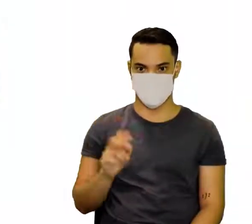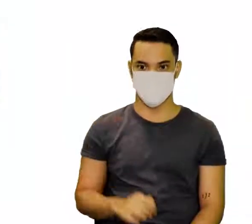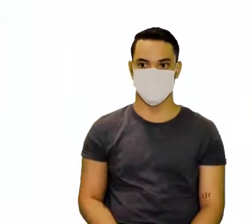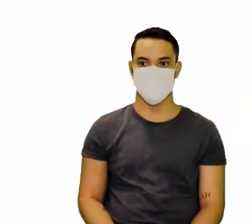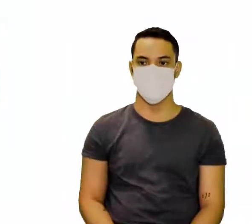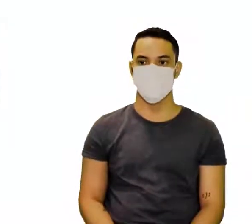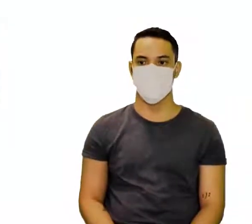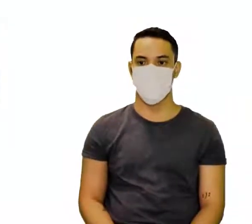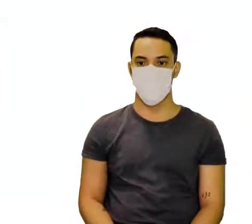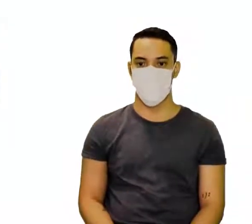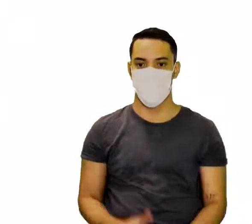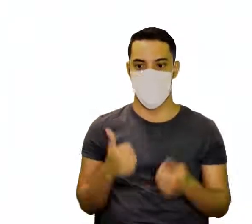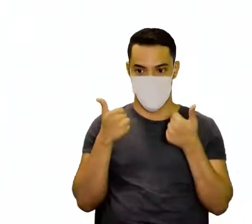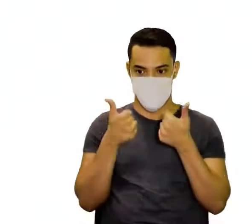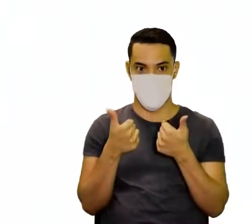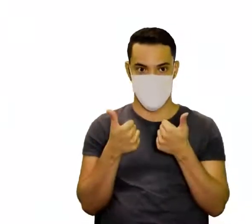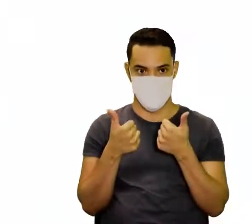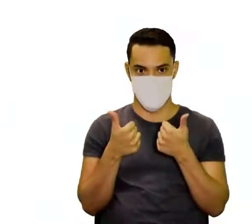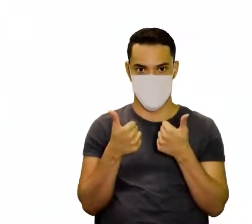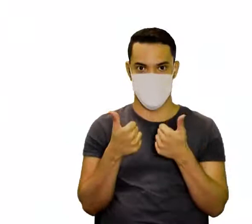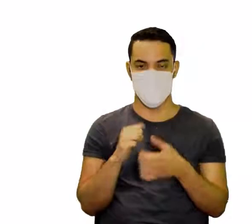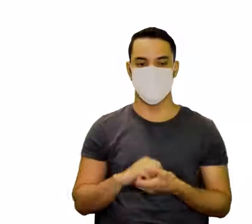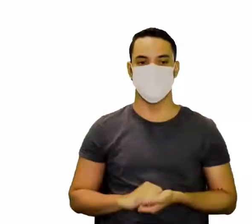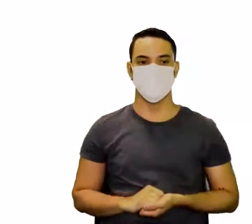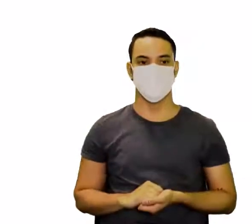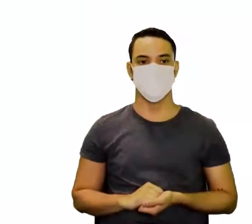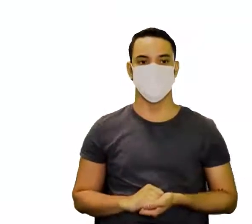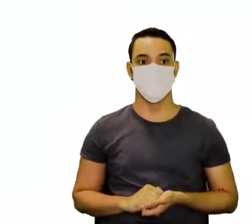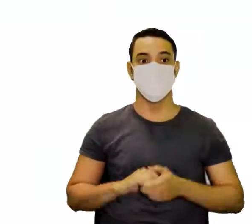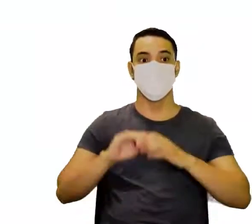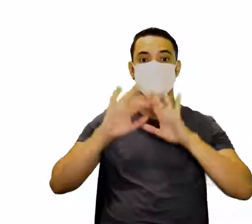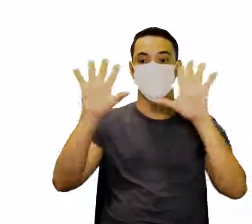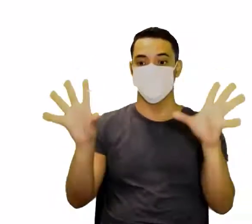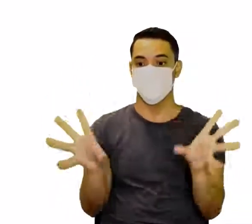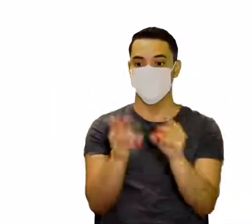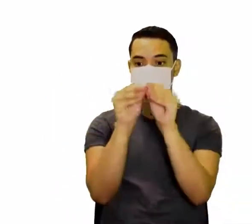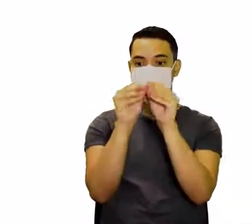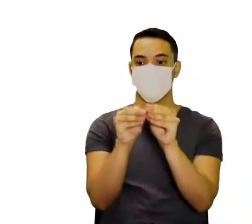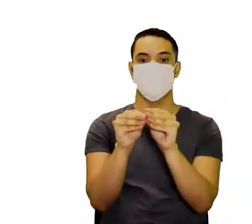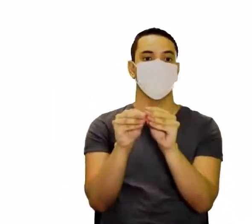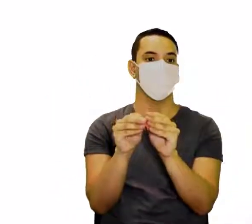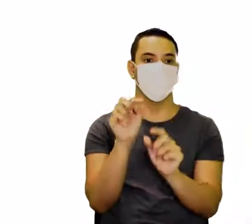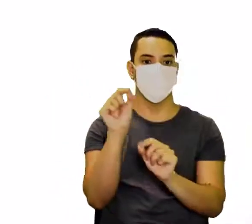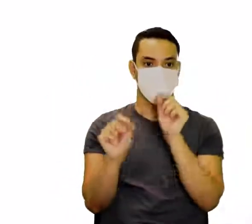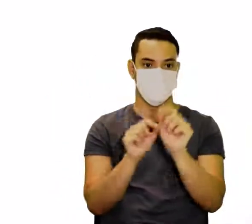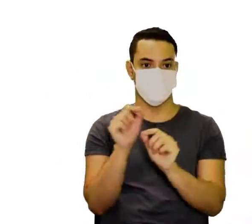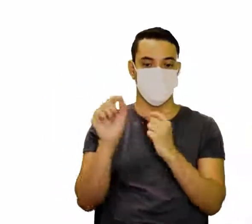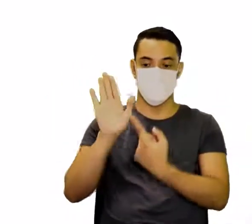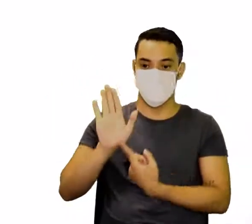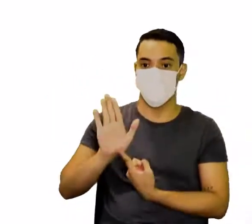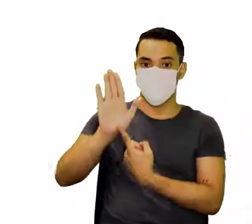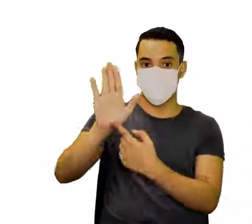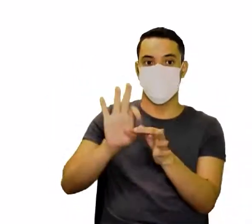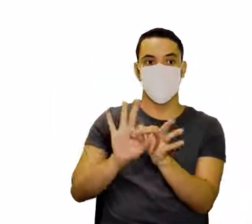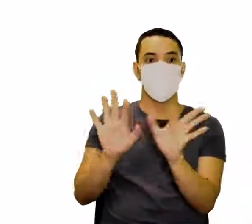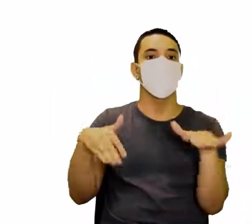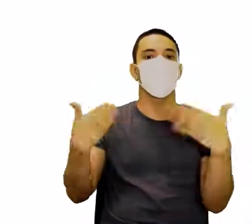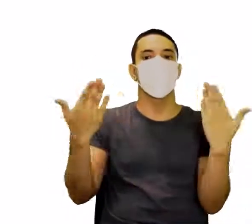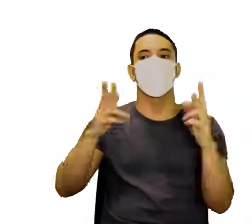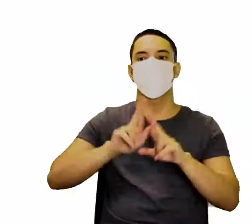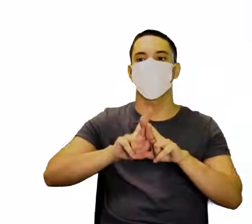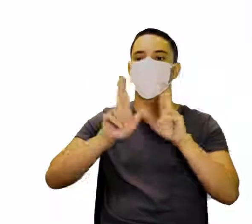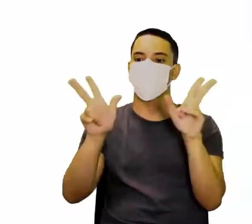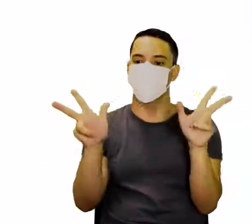volt, tranquilo? E para fechar essa tensão disponível aí, qual é a